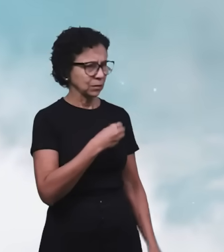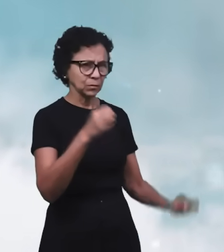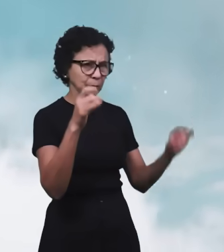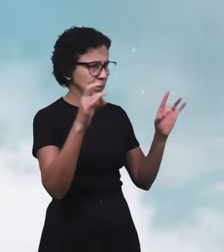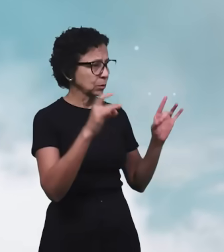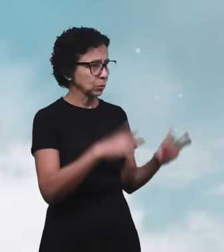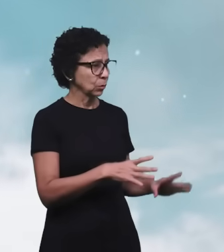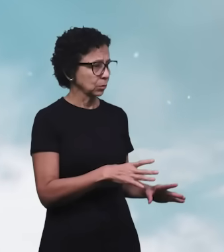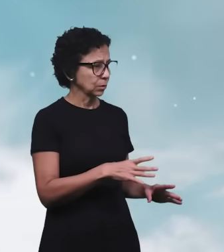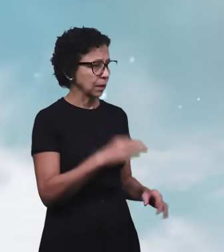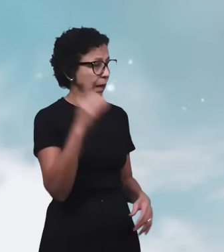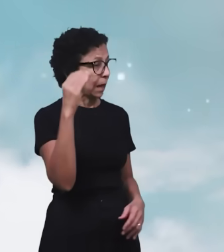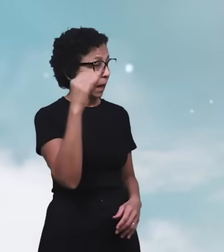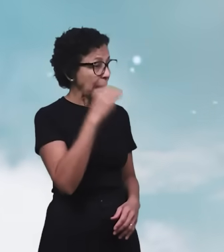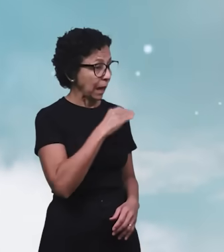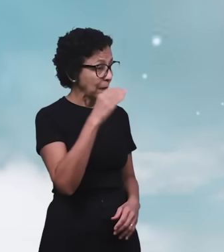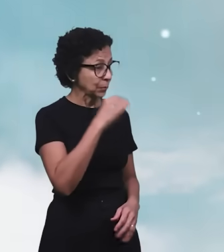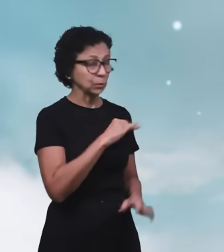vem depressa,